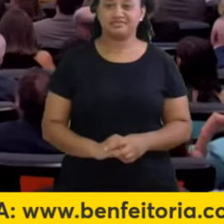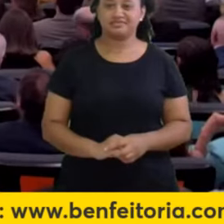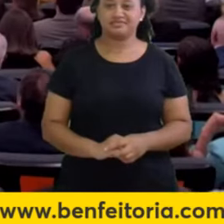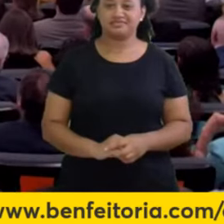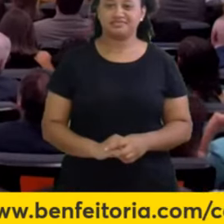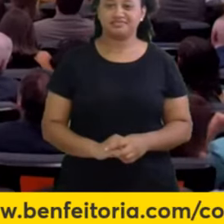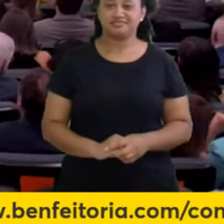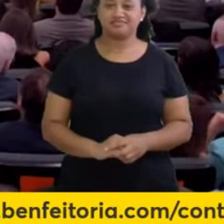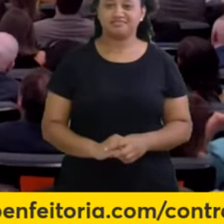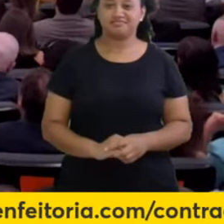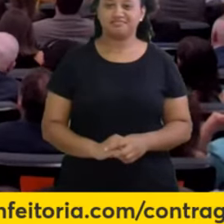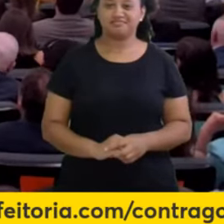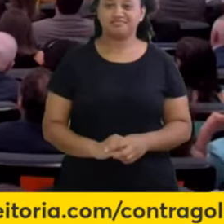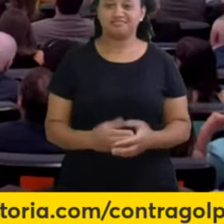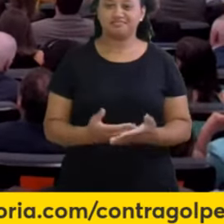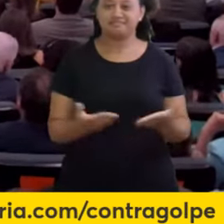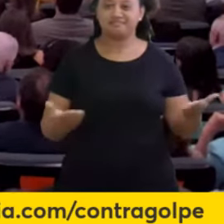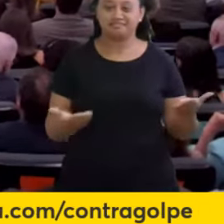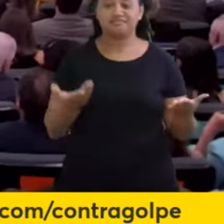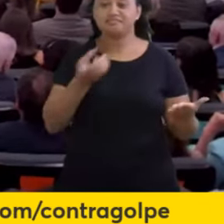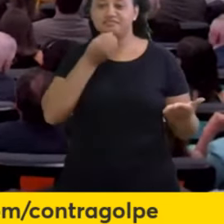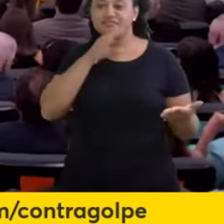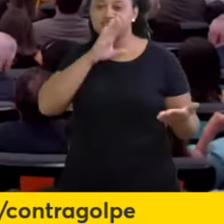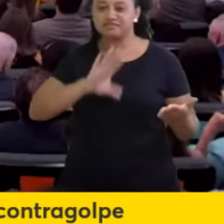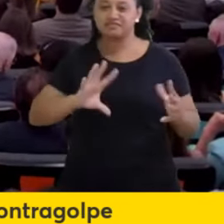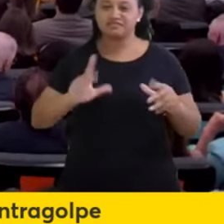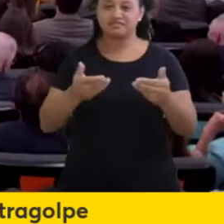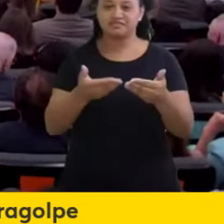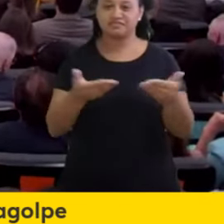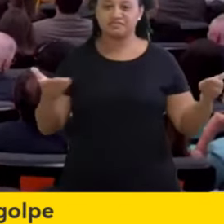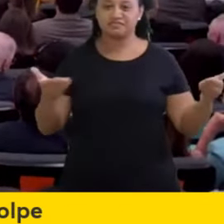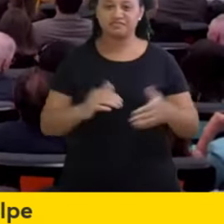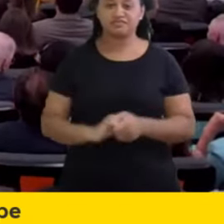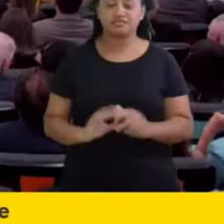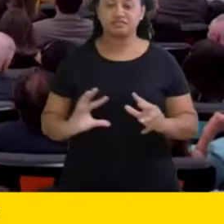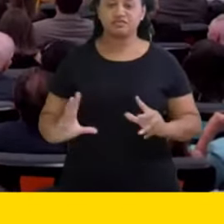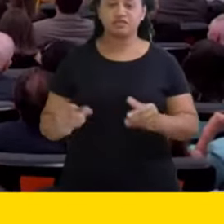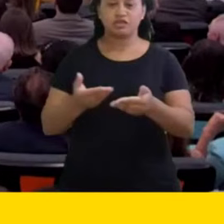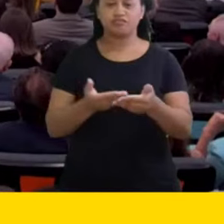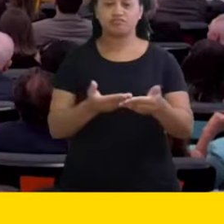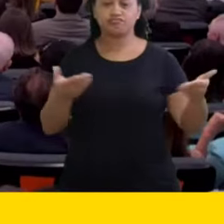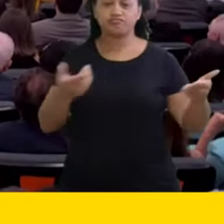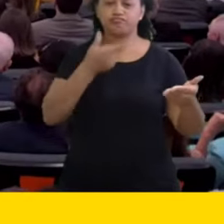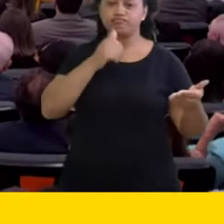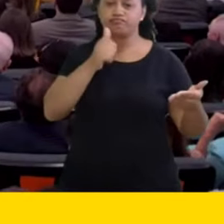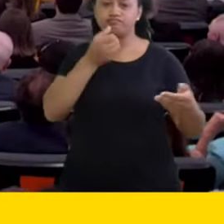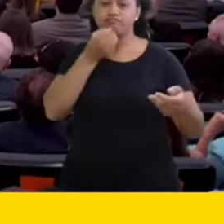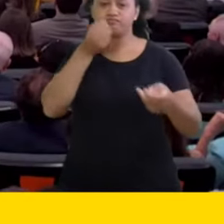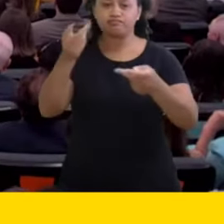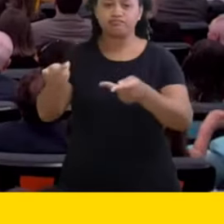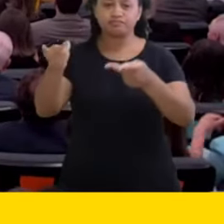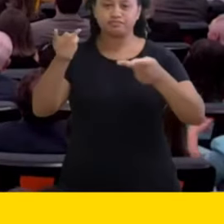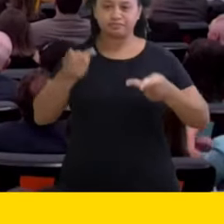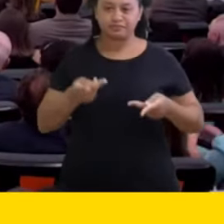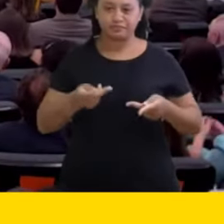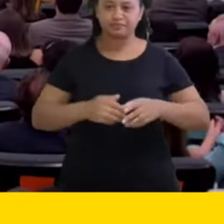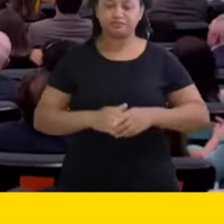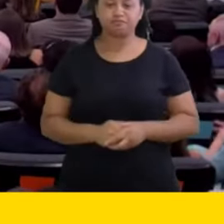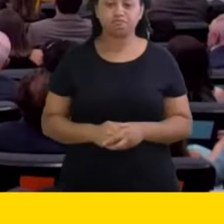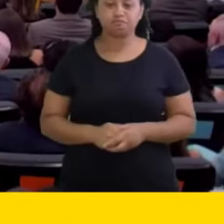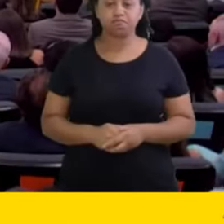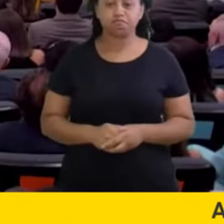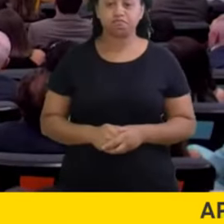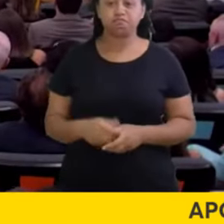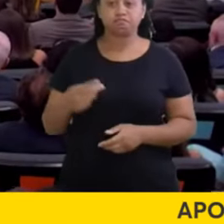senhoras e senhores boa tarde sejam todas e todos muito bem-vindos É uma honra para o